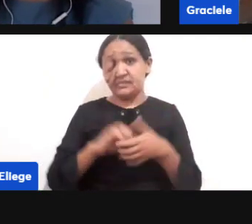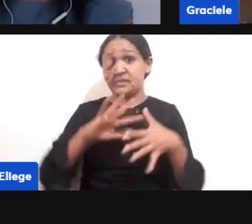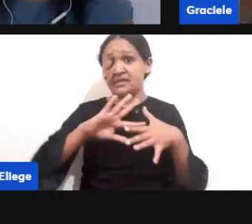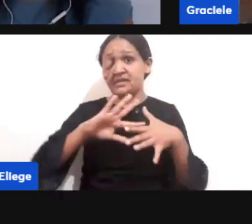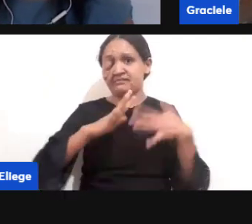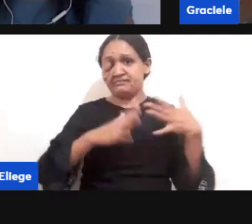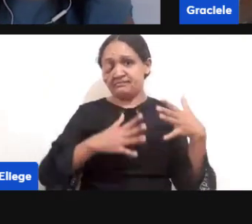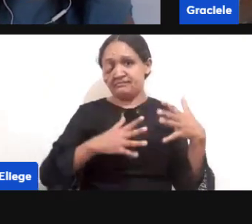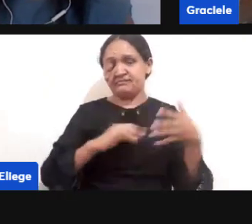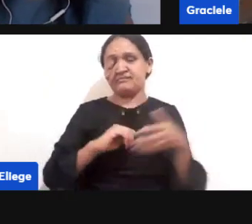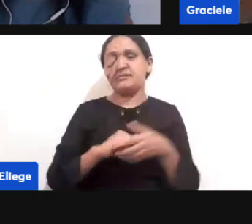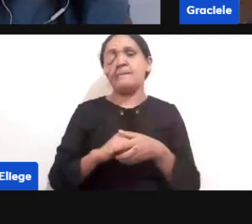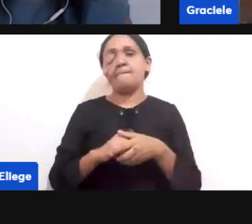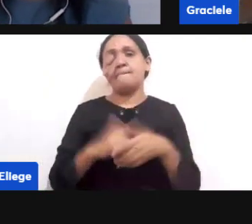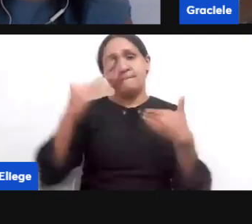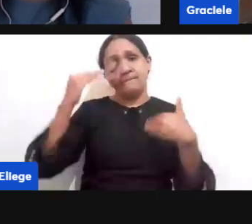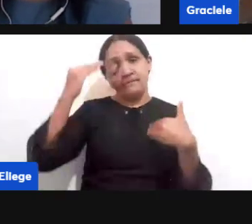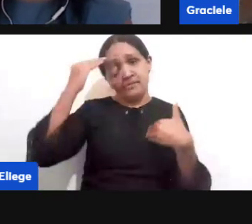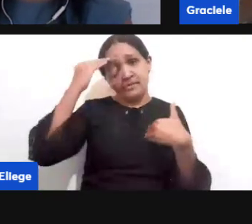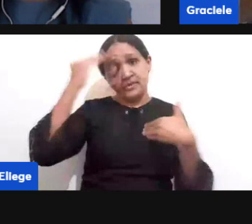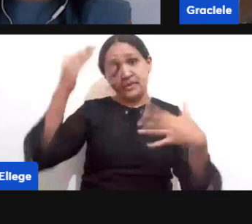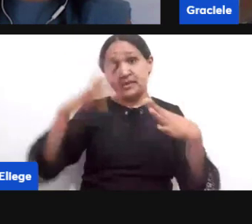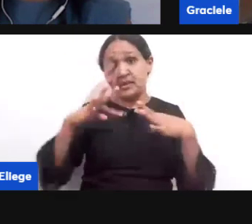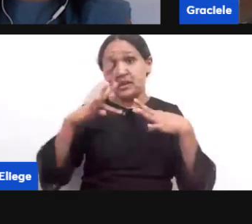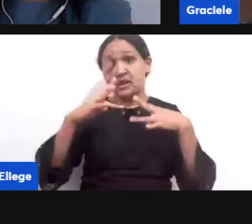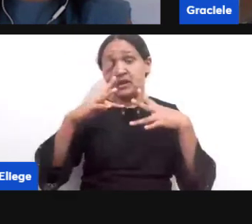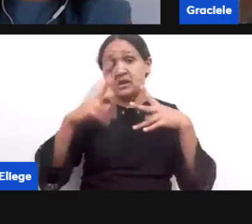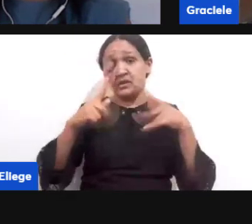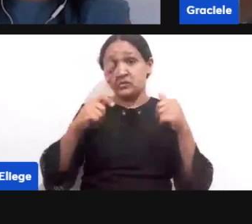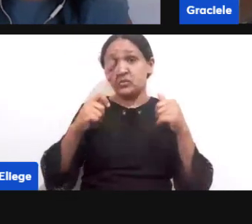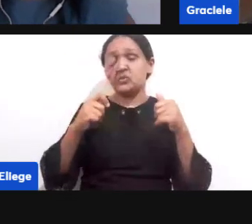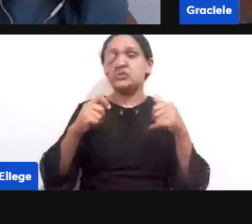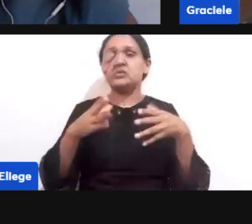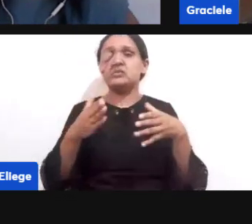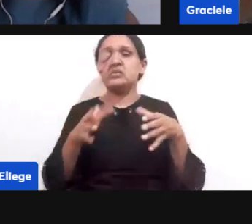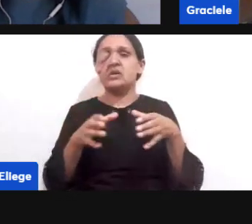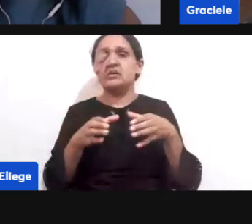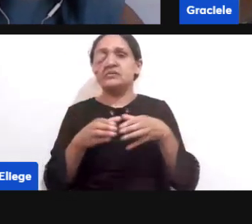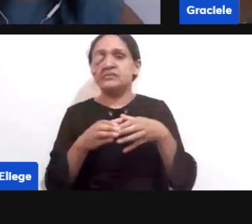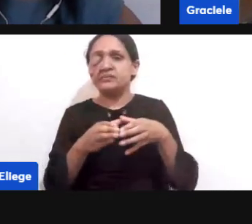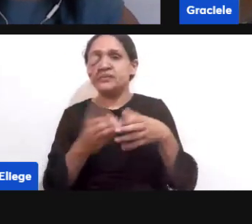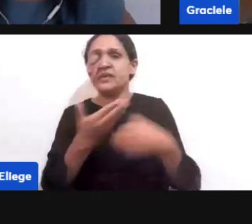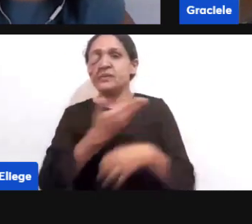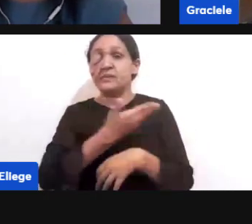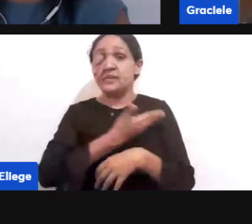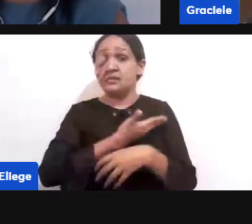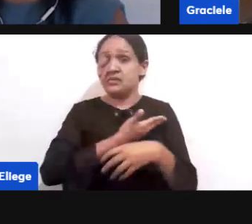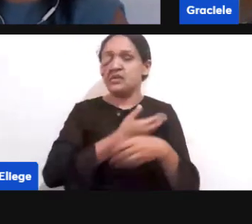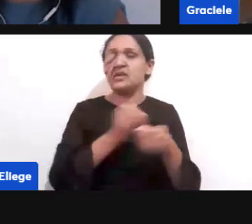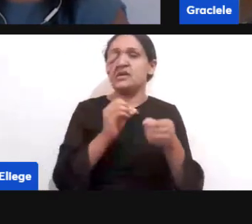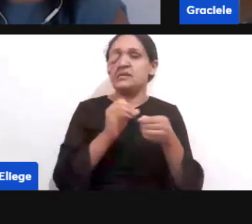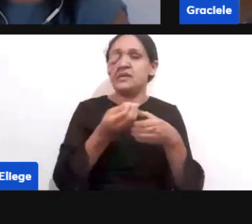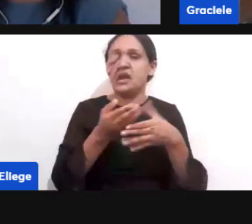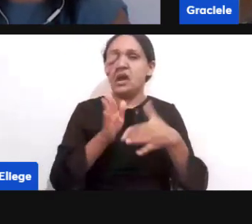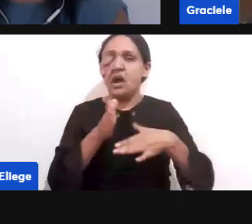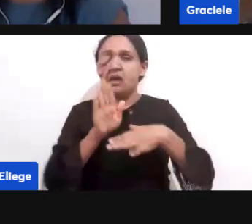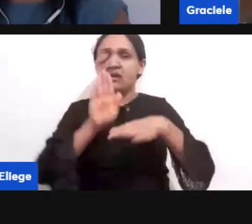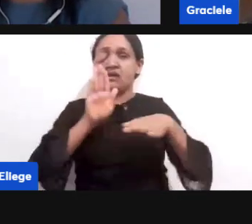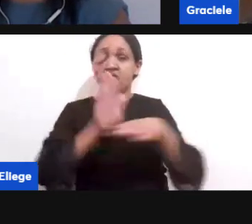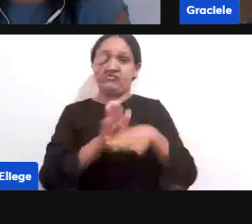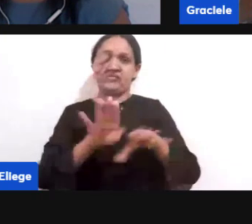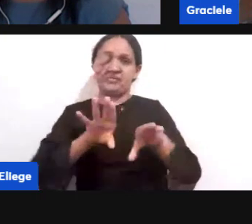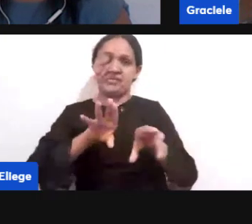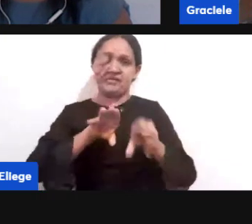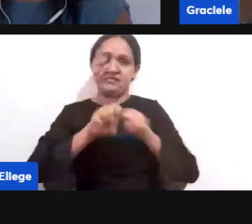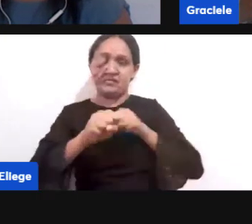né? Agradecer a todas as minhas colegas que contribuíram para que essa formação pudesse acontecer. Ela